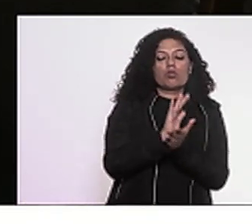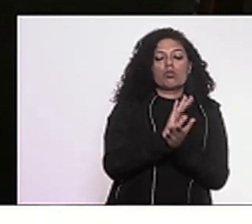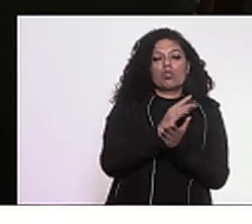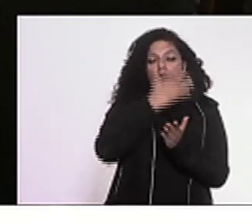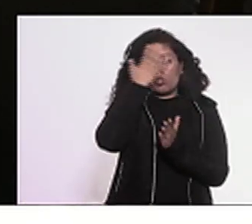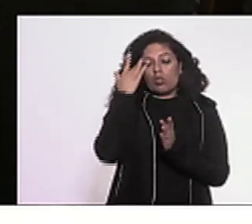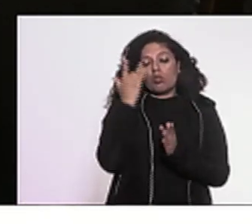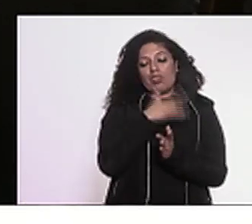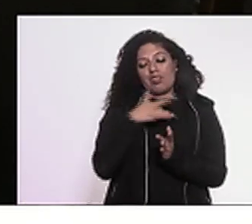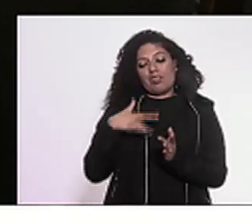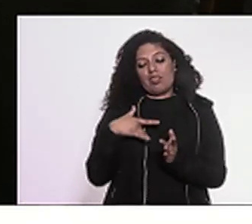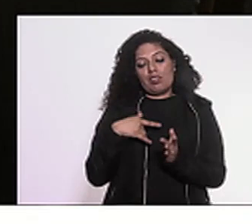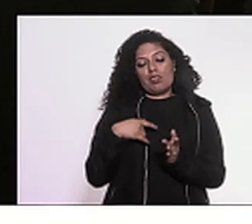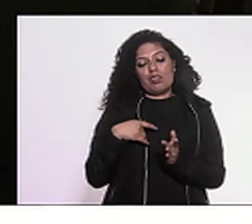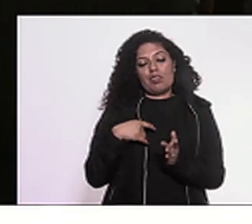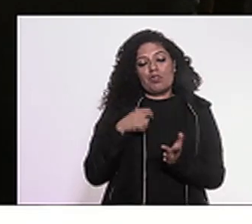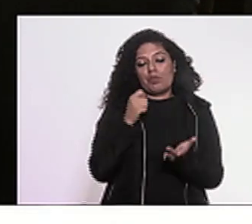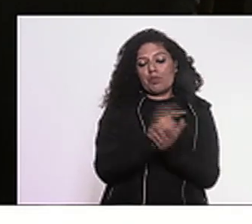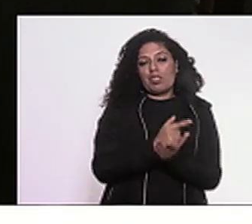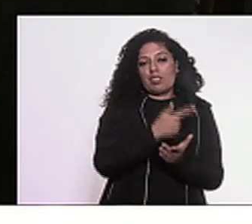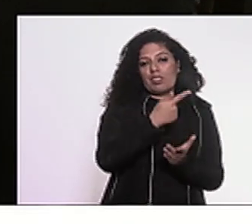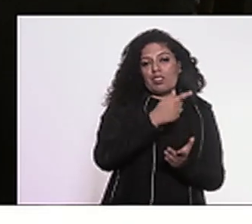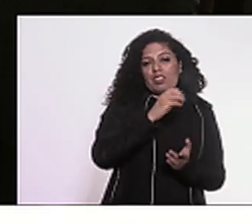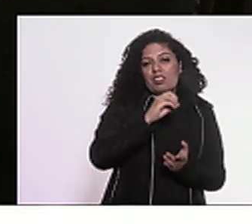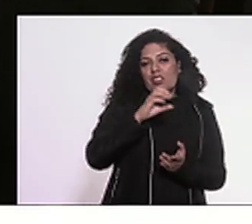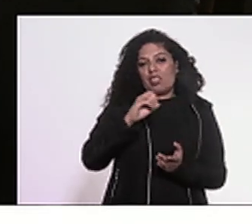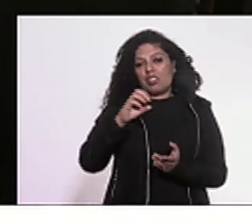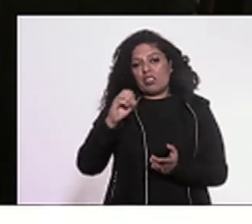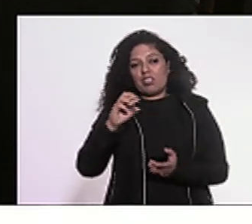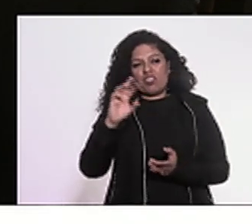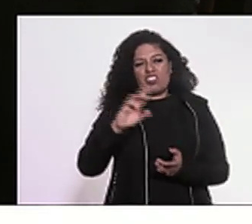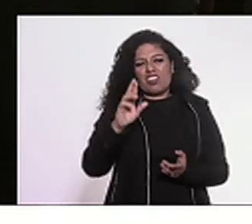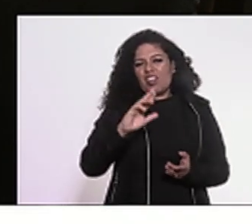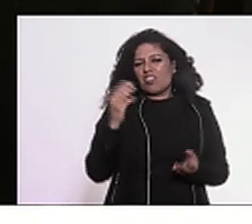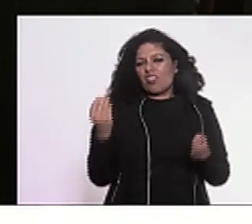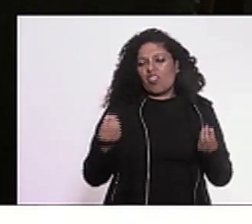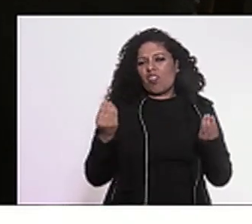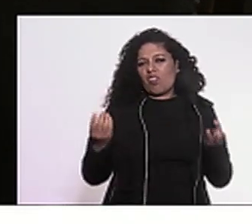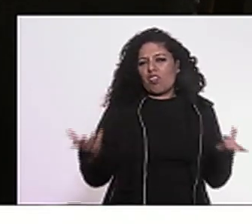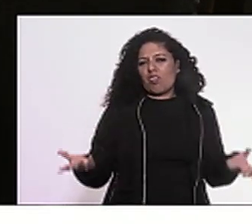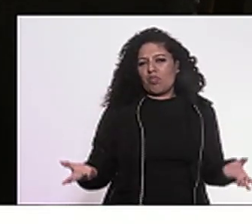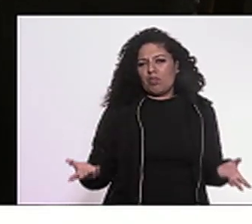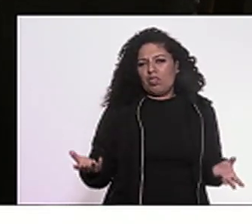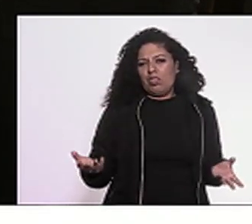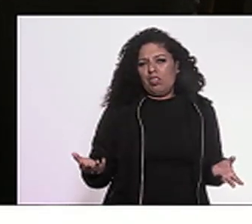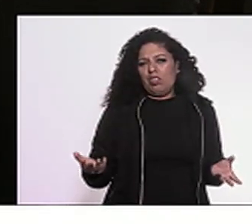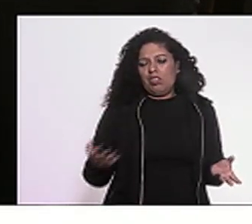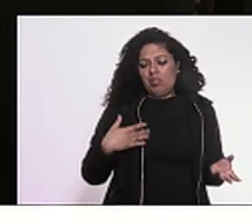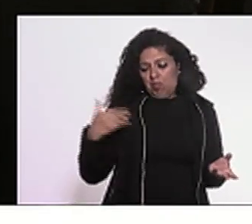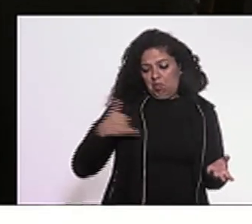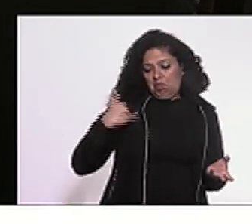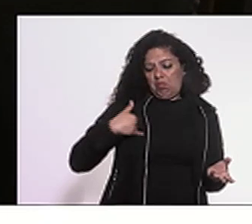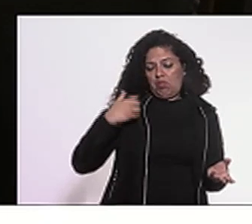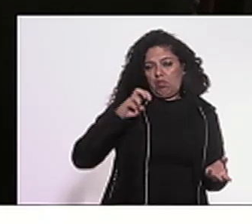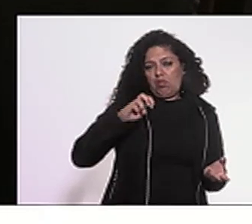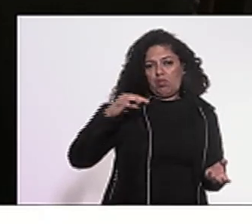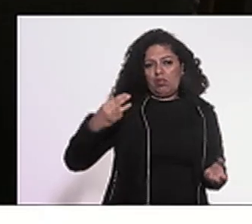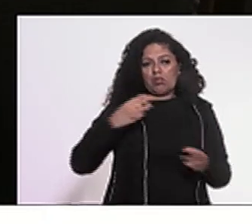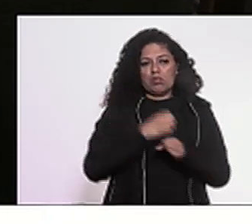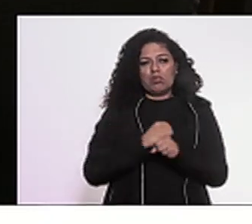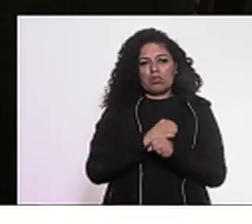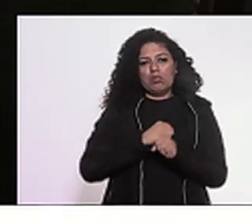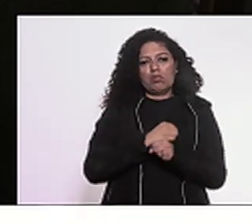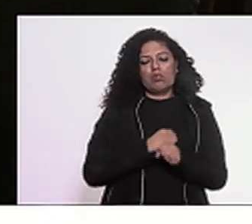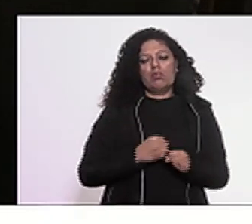ganhando ainda R$700, outros 500 e pouco, e não indo muito longe. Eu, com 53 anos de carreira,